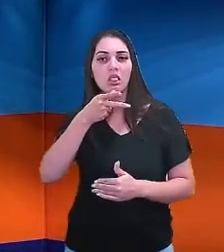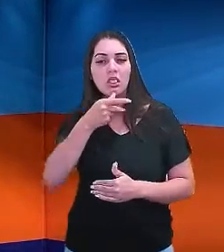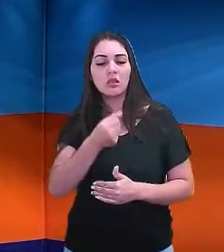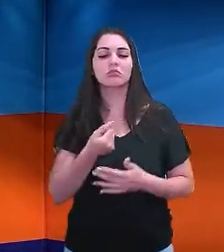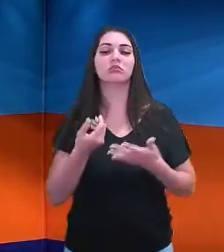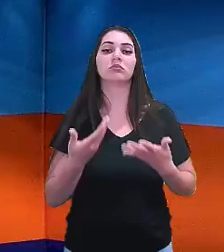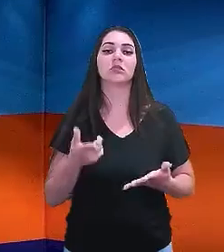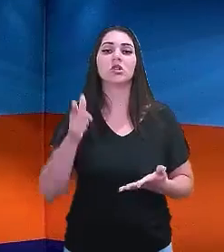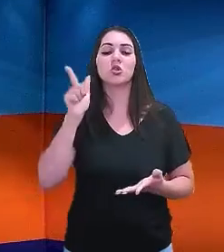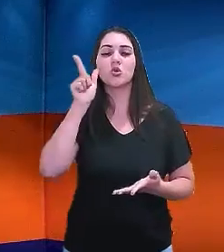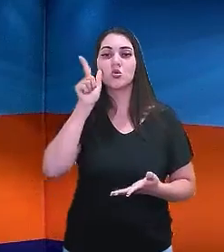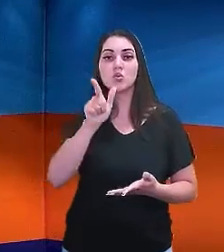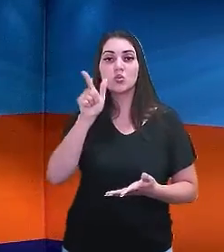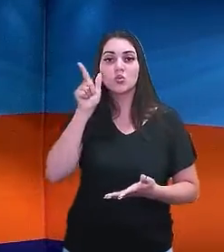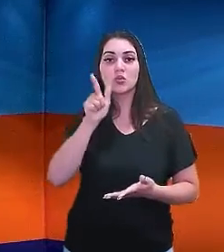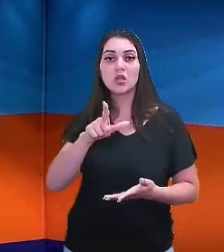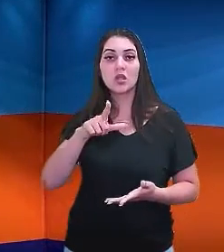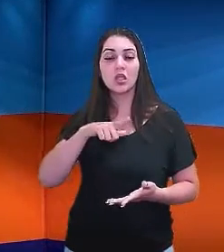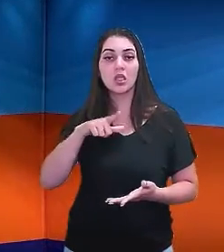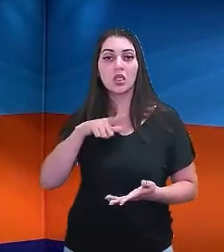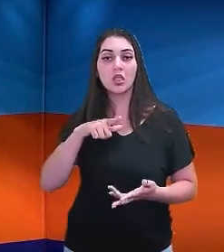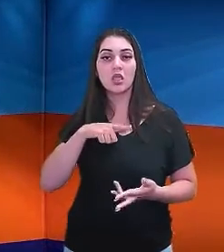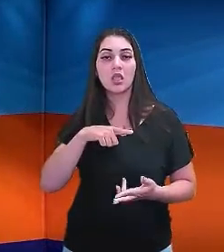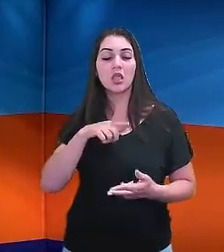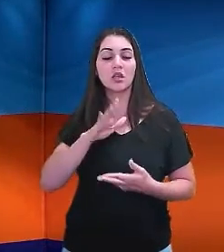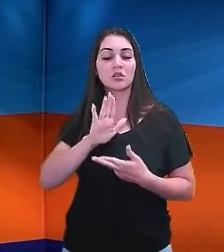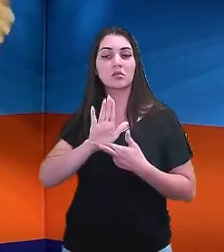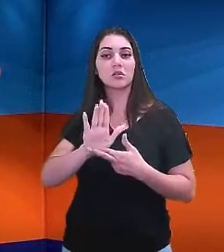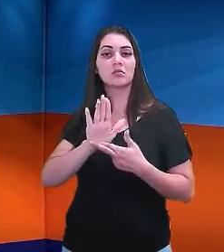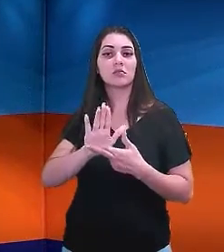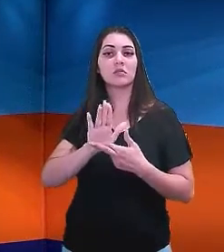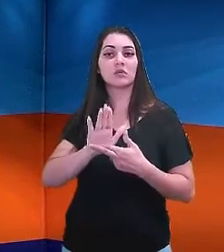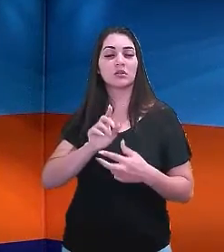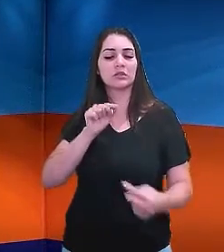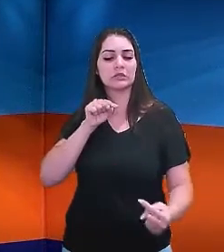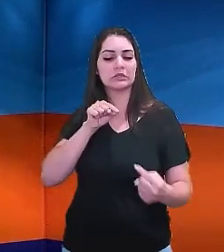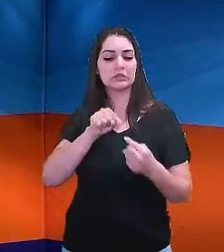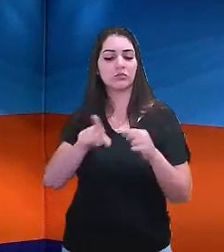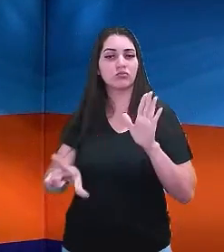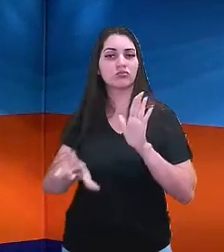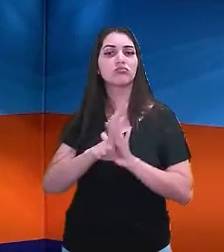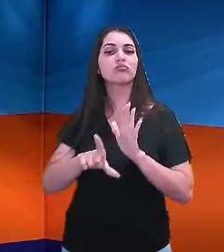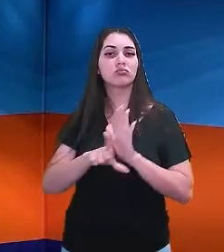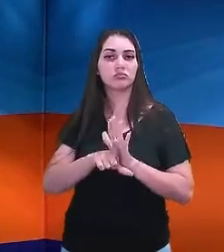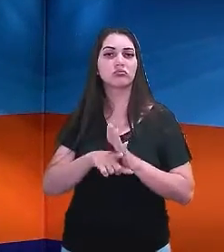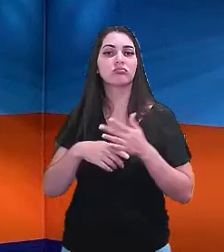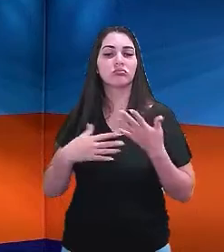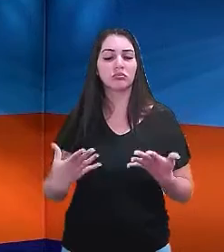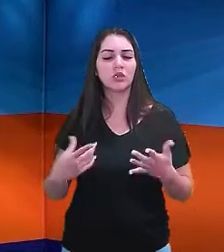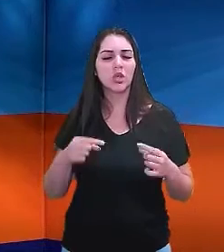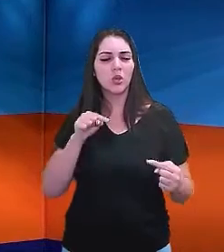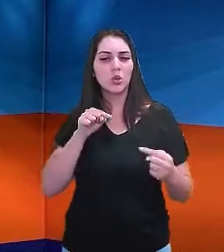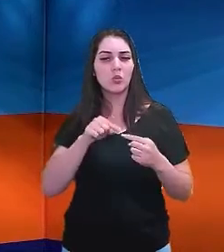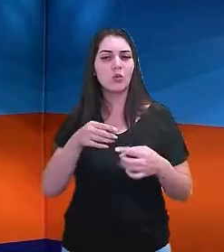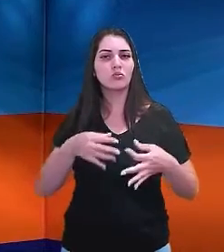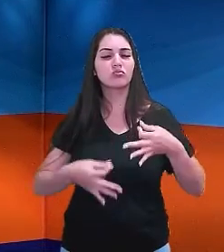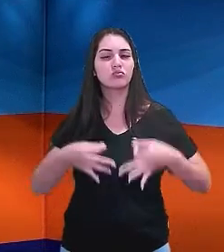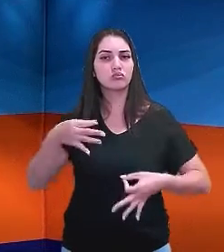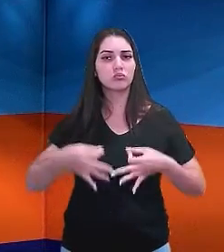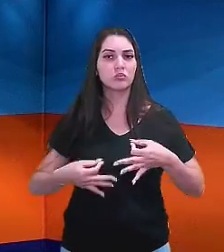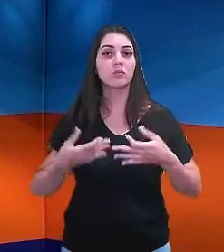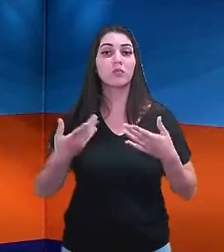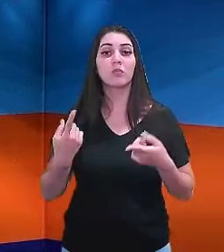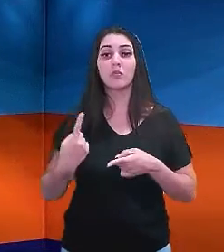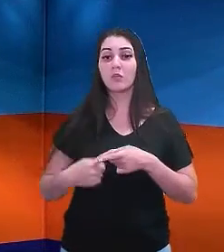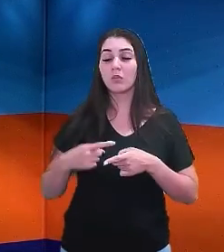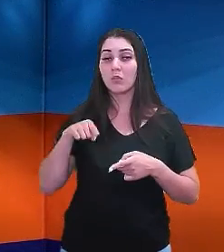gradual, conseguem ter representatividades do ponto de vista legislativo, do ponto de vista judicial. Por